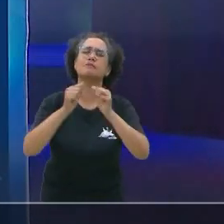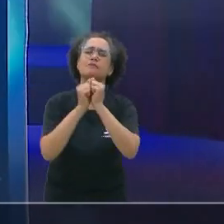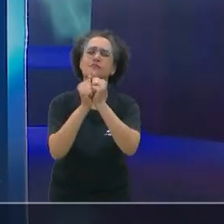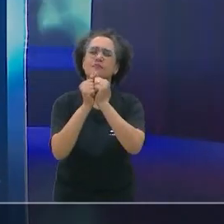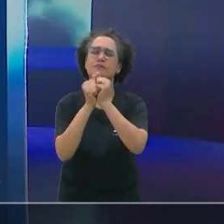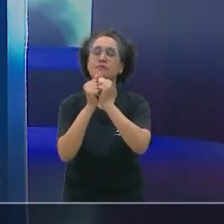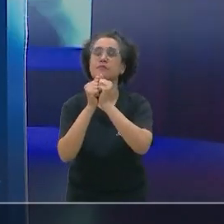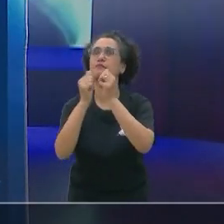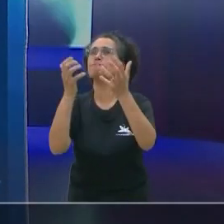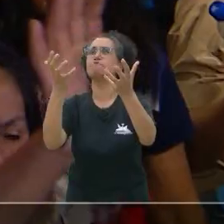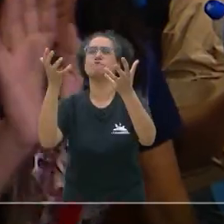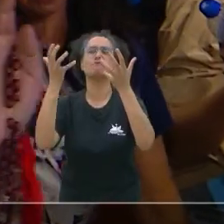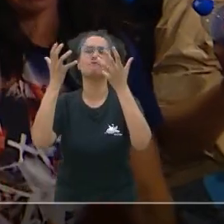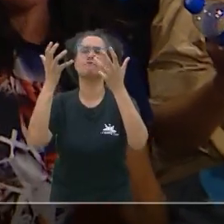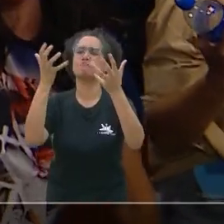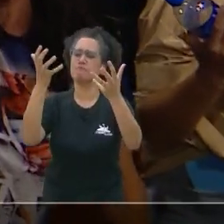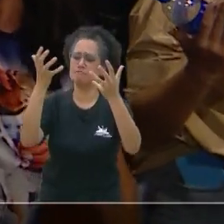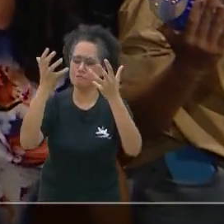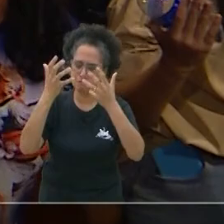louvar.